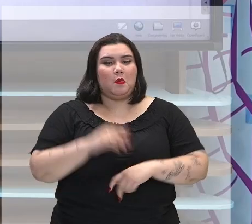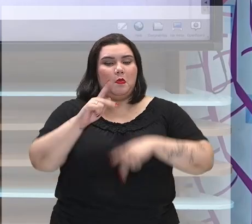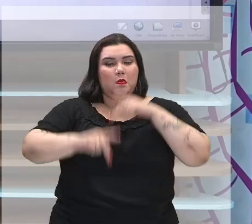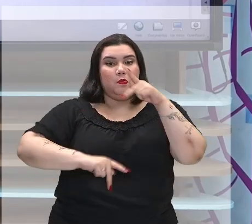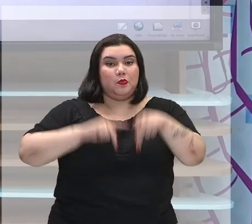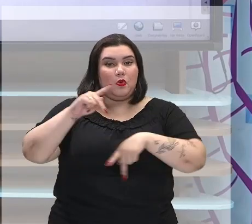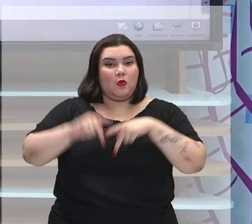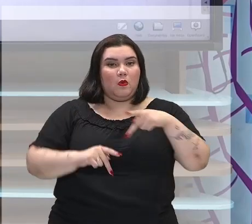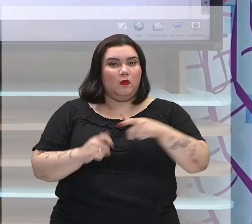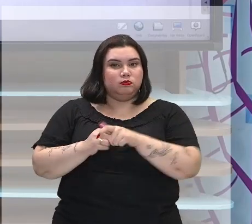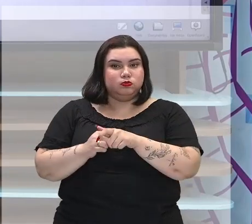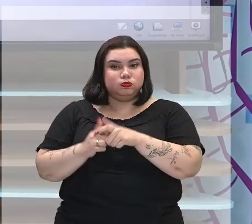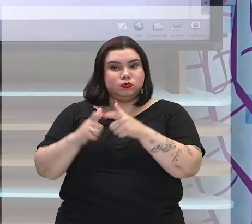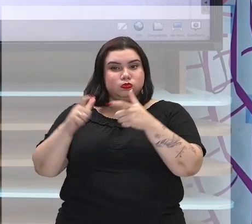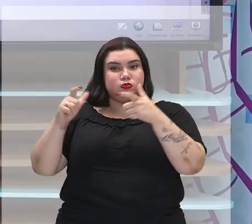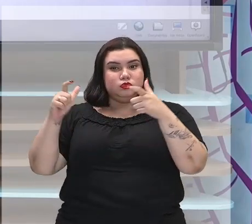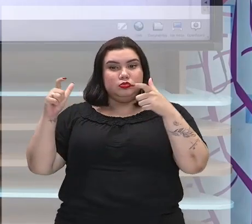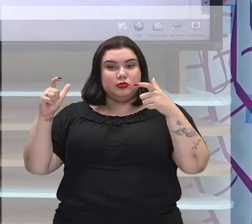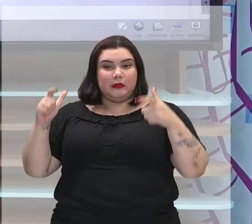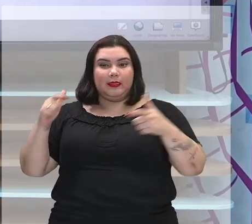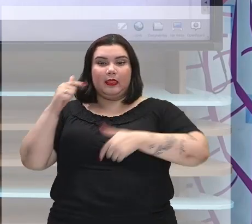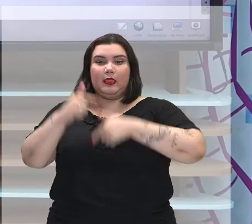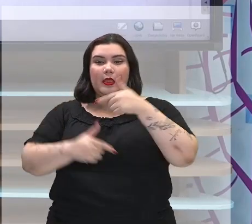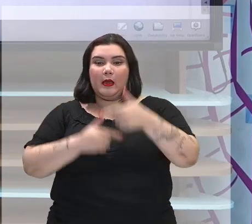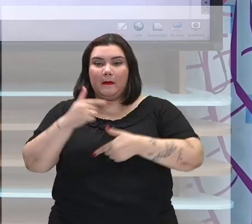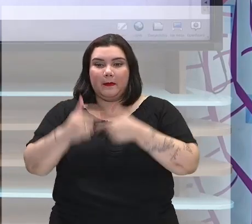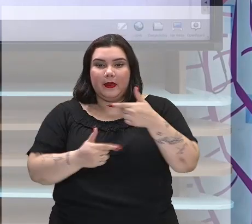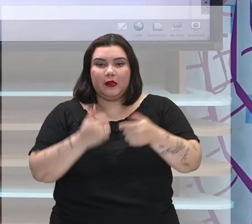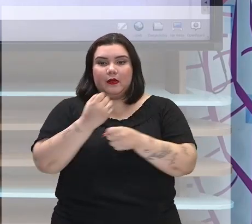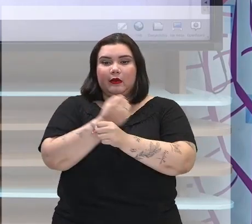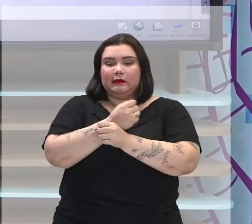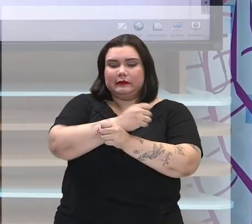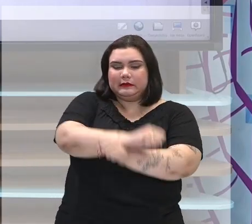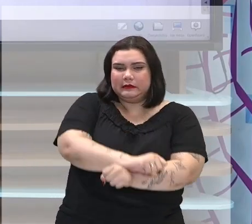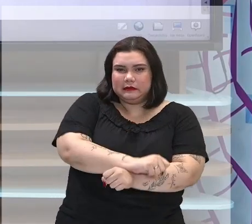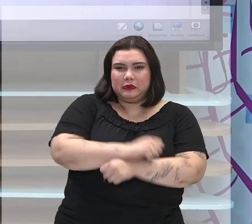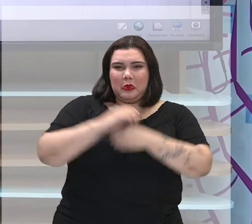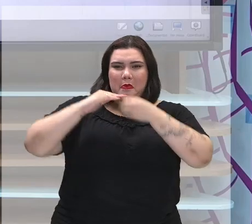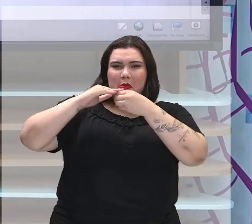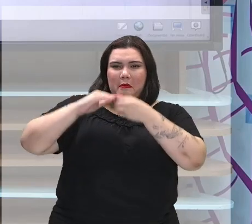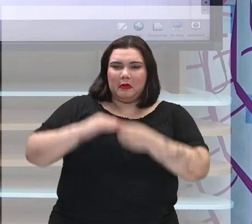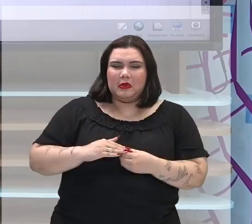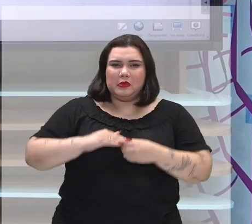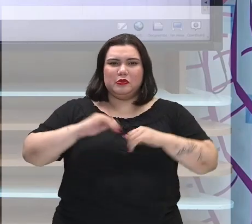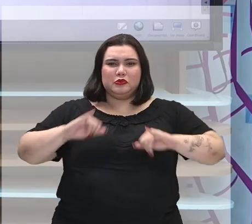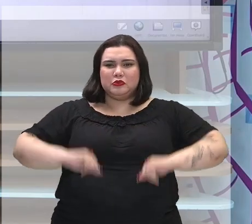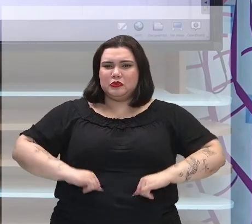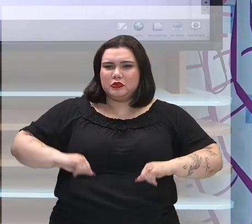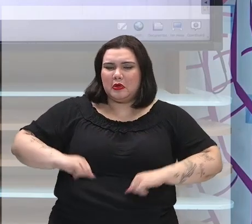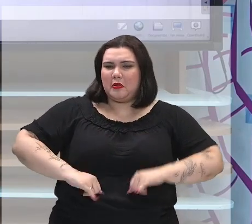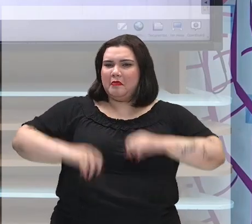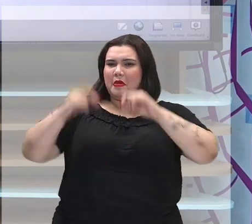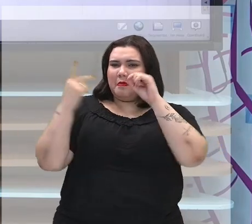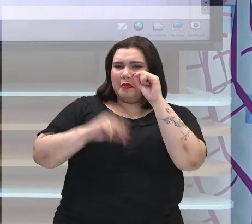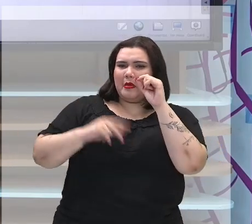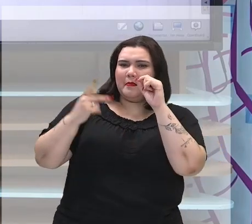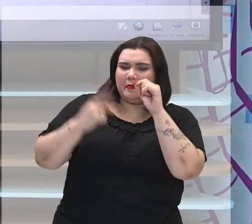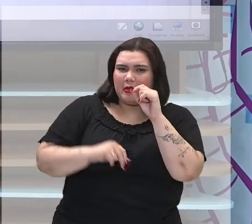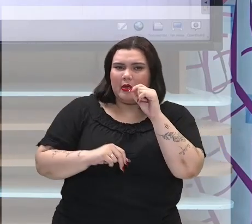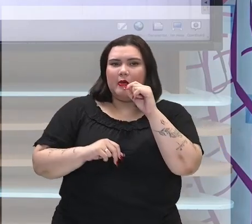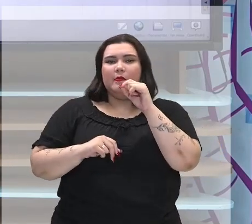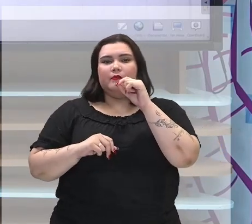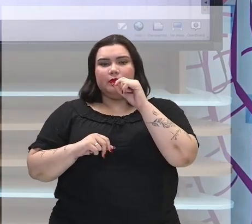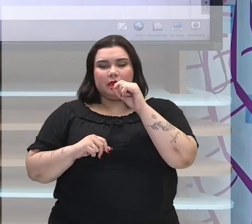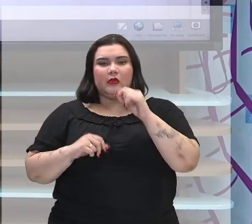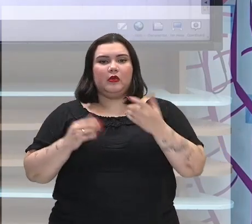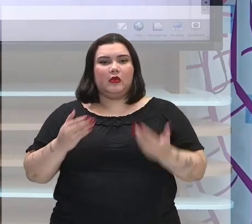Um povo que é explorado, humilhado, a fim de gerar riquezas para uma nação